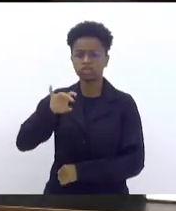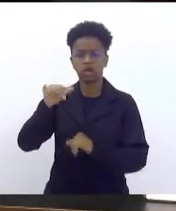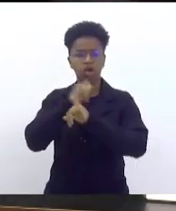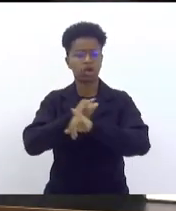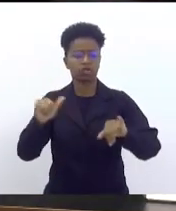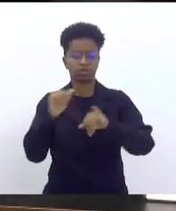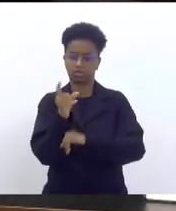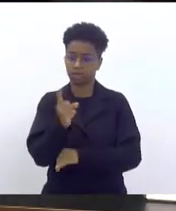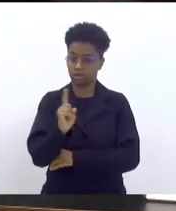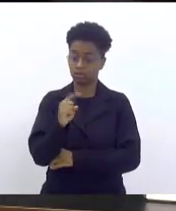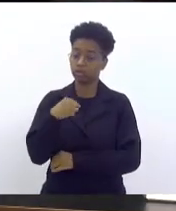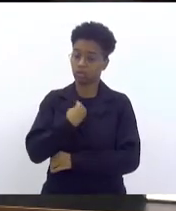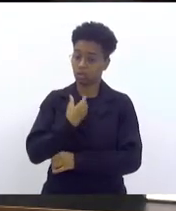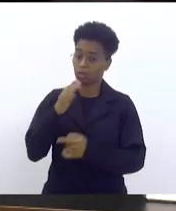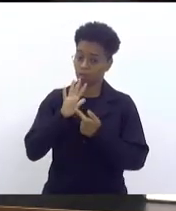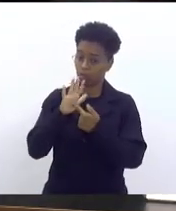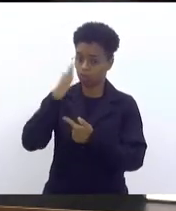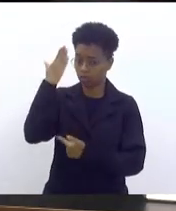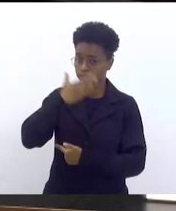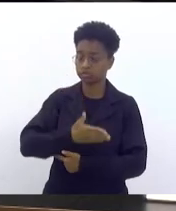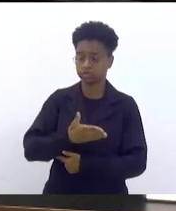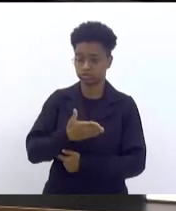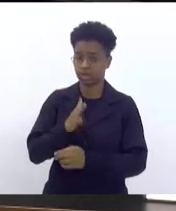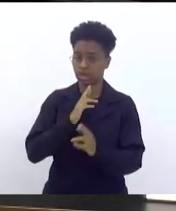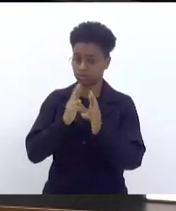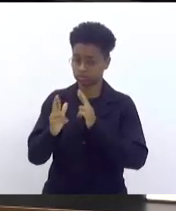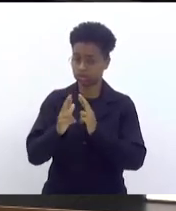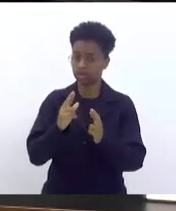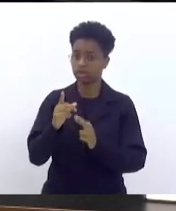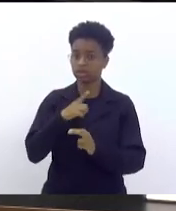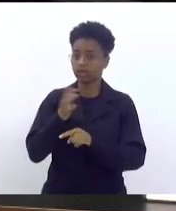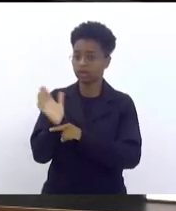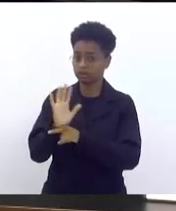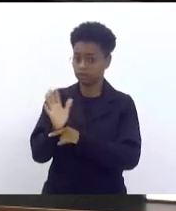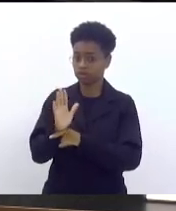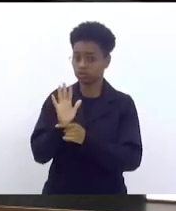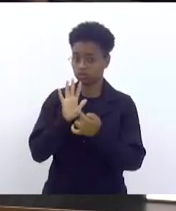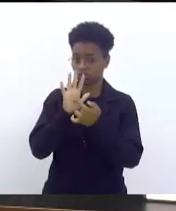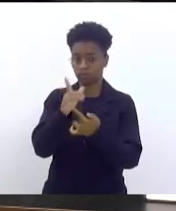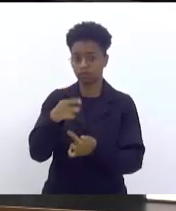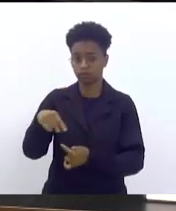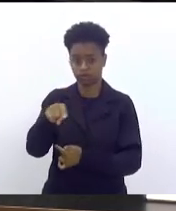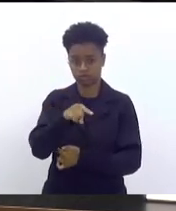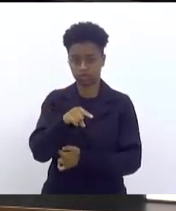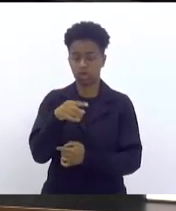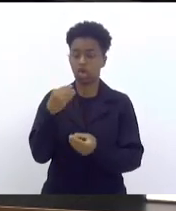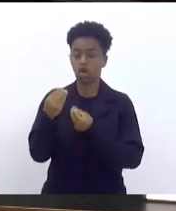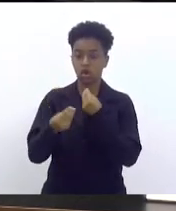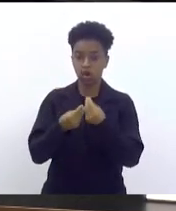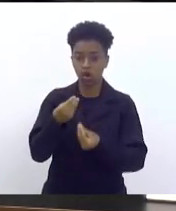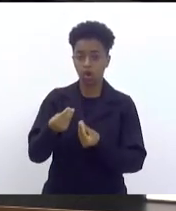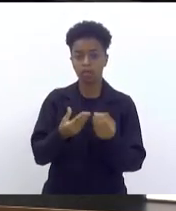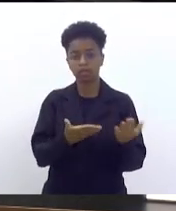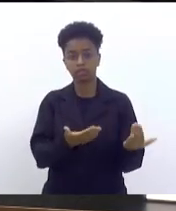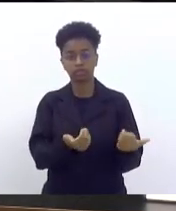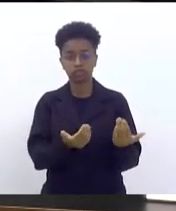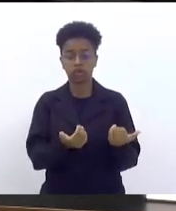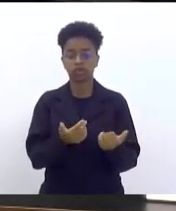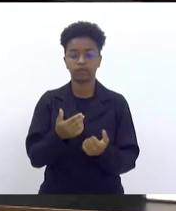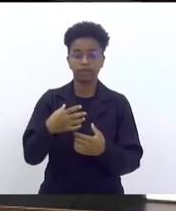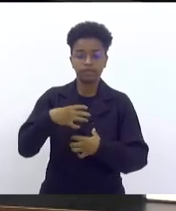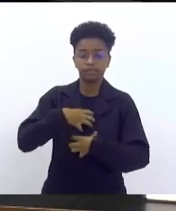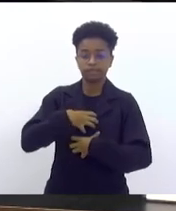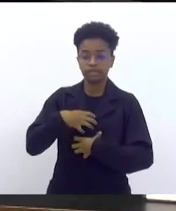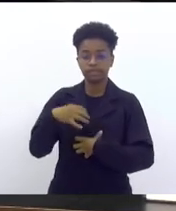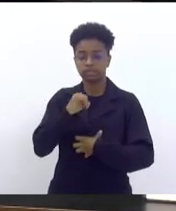nós vamos mostrar resultado nós trouxemos um vídeo aqui para mostrar cada vez mais como que fica um jovem que usa o